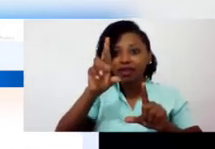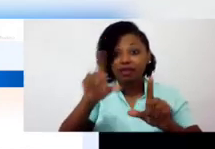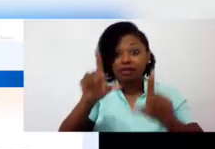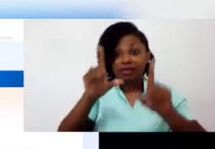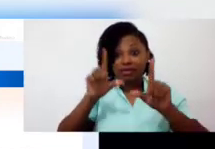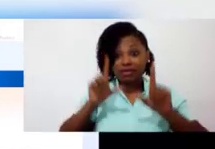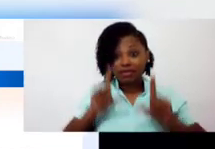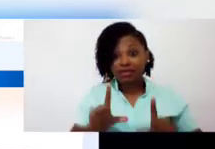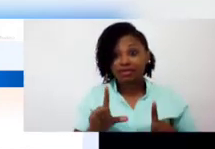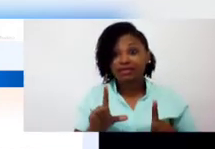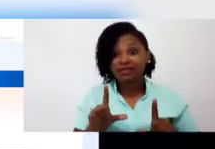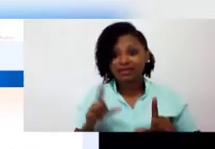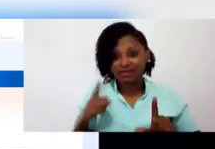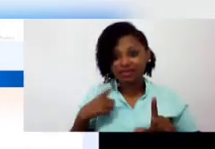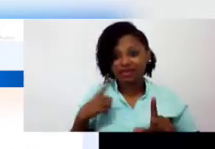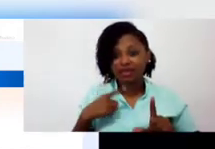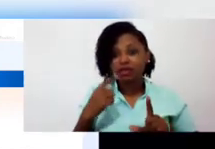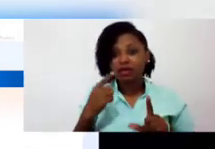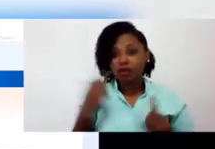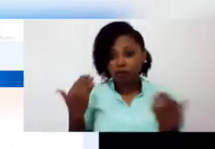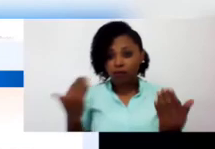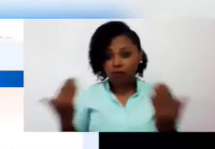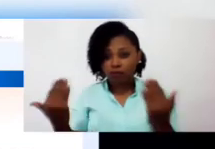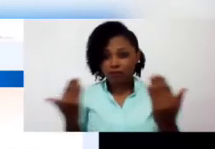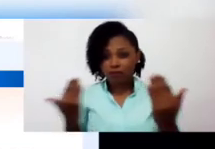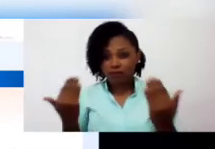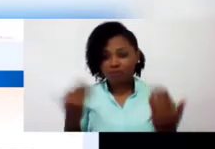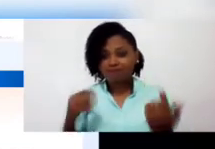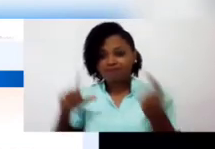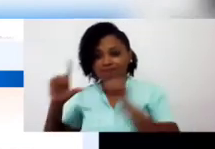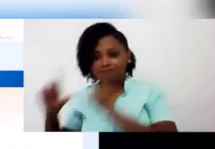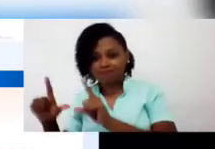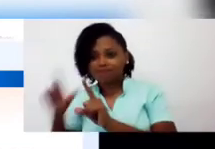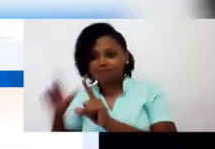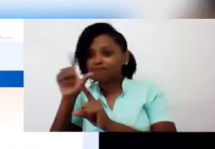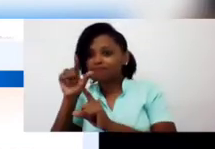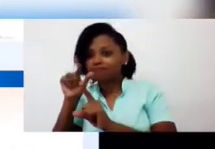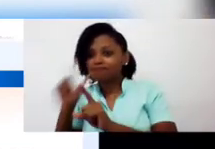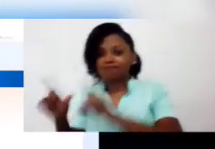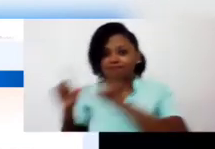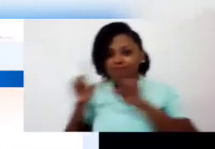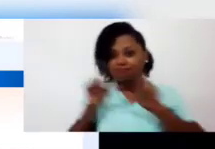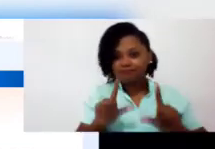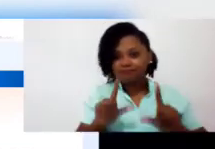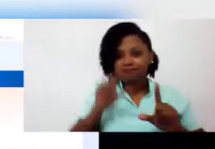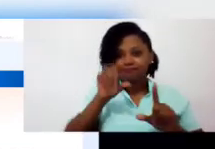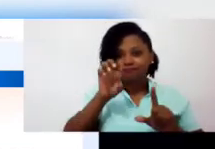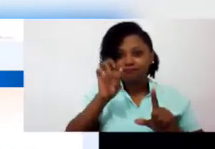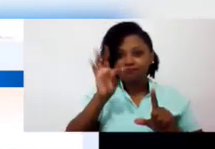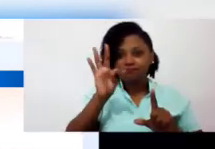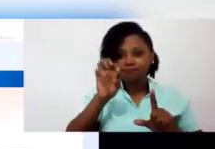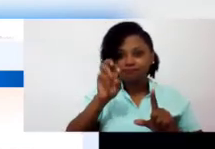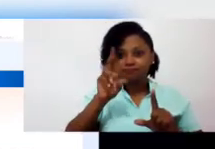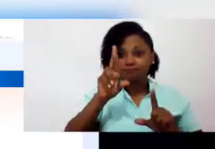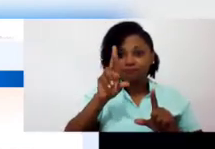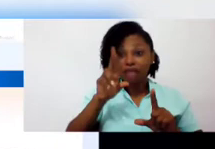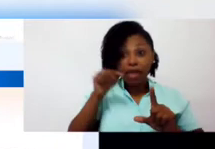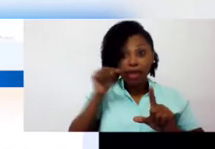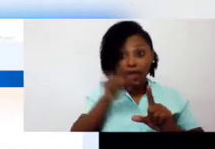aqui 42 milímetros de mercúrio. Comparando agora entre a água e o